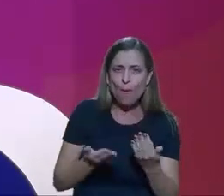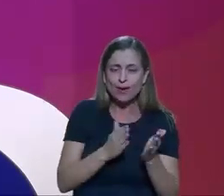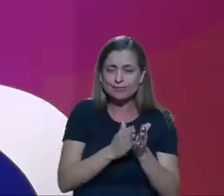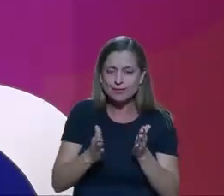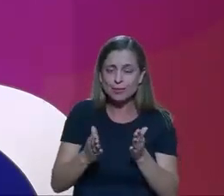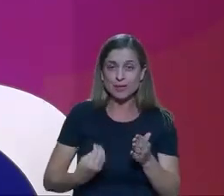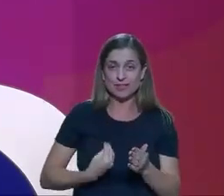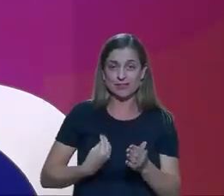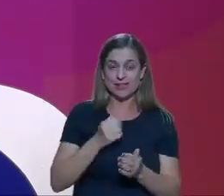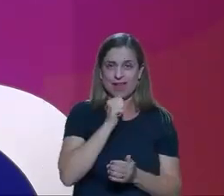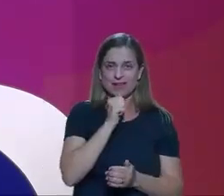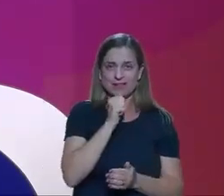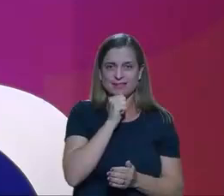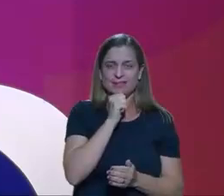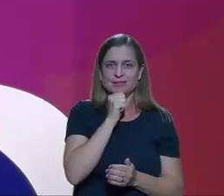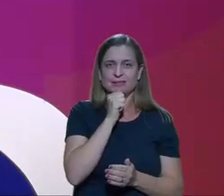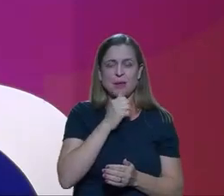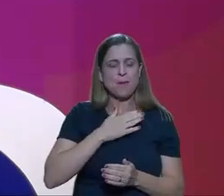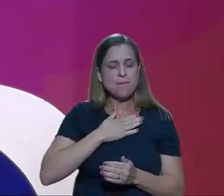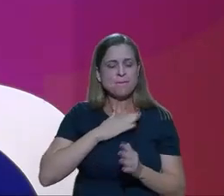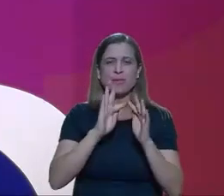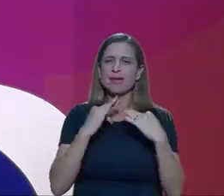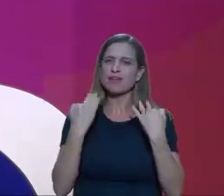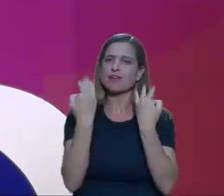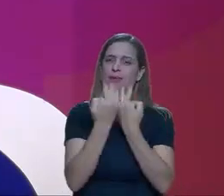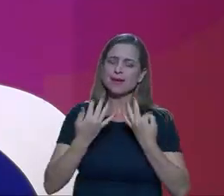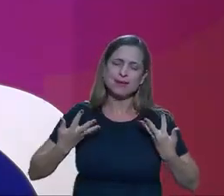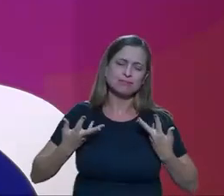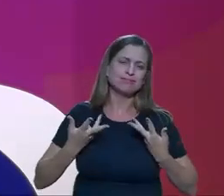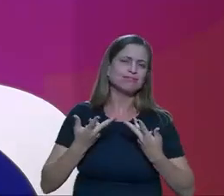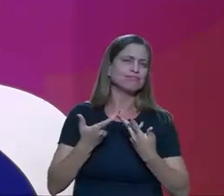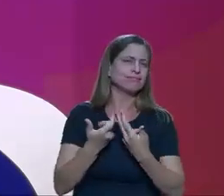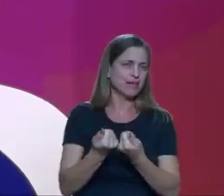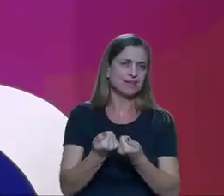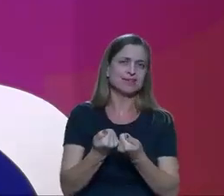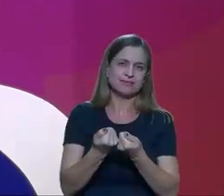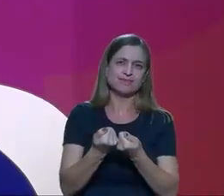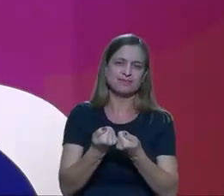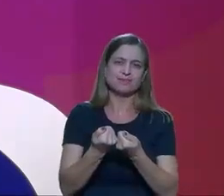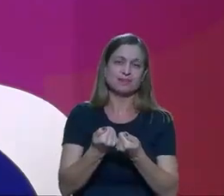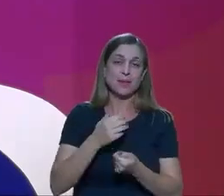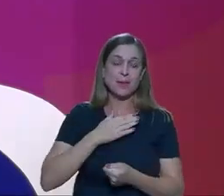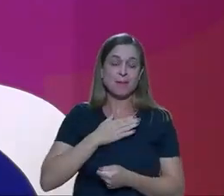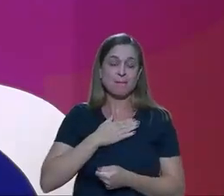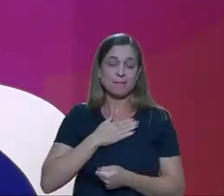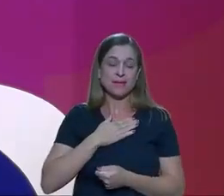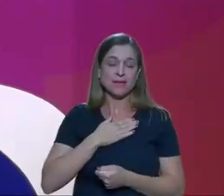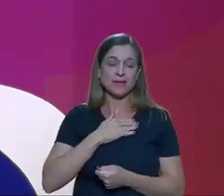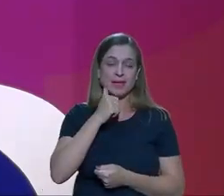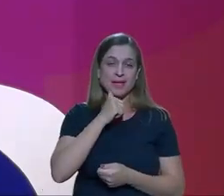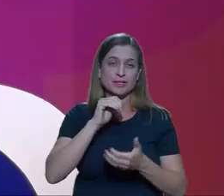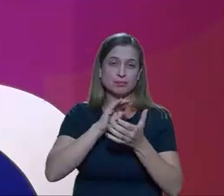em vida, a minha família maravilhosa que tenho, minha esposa